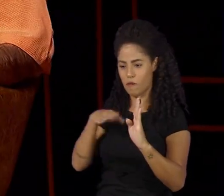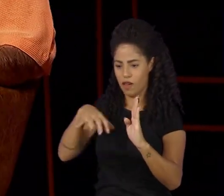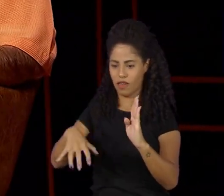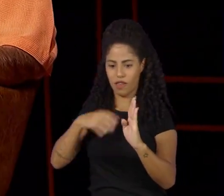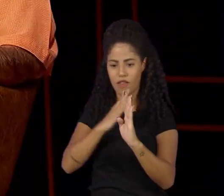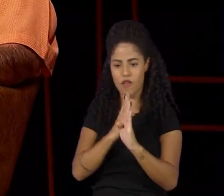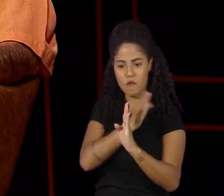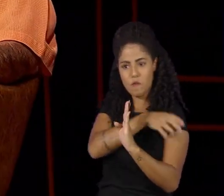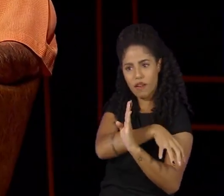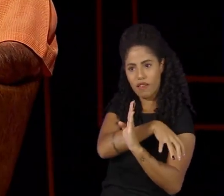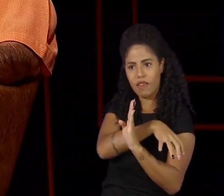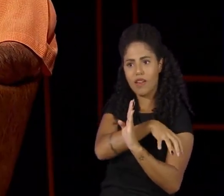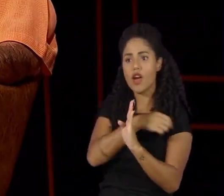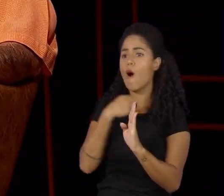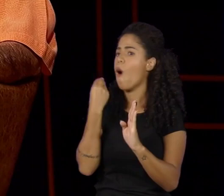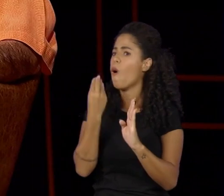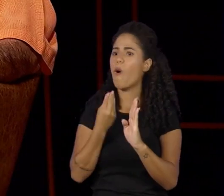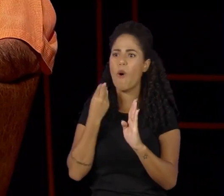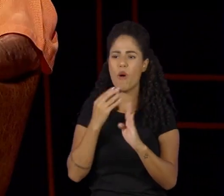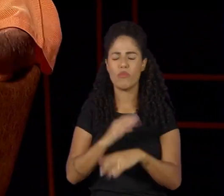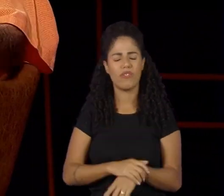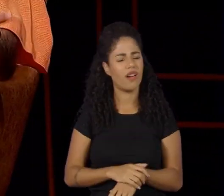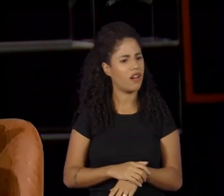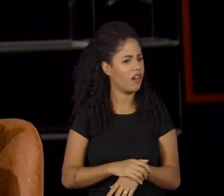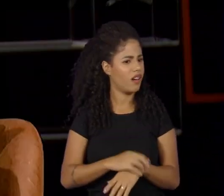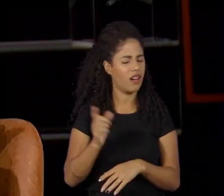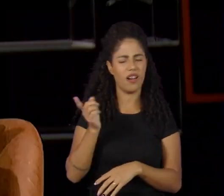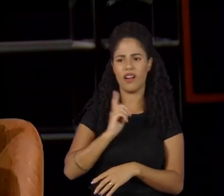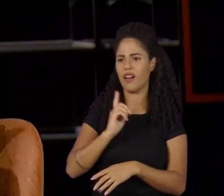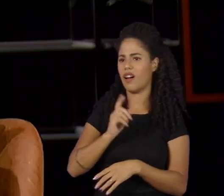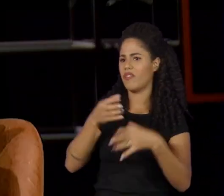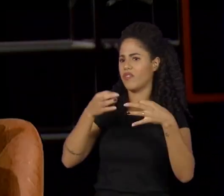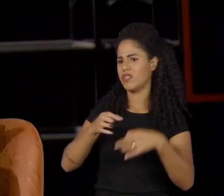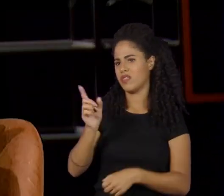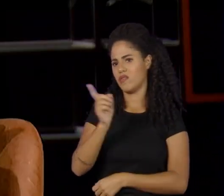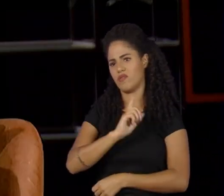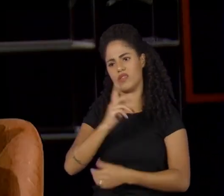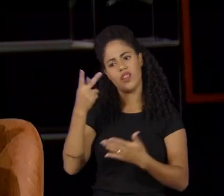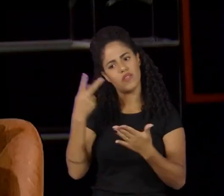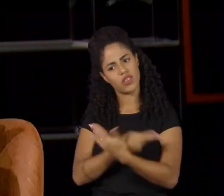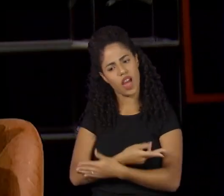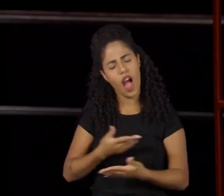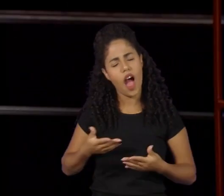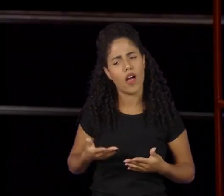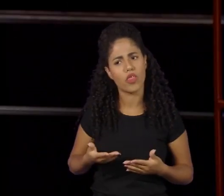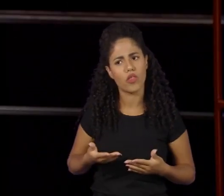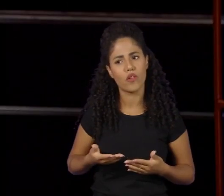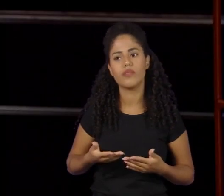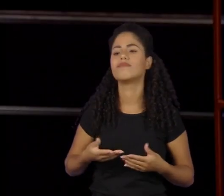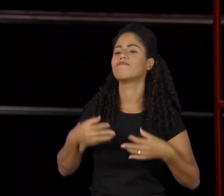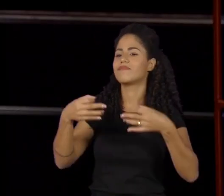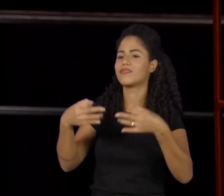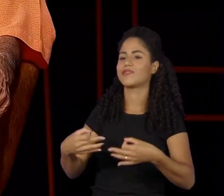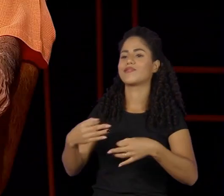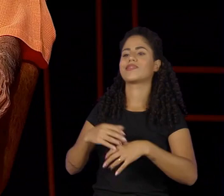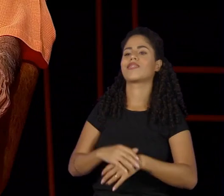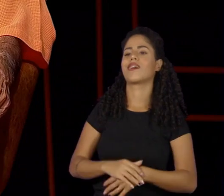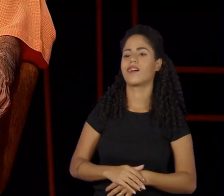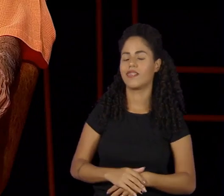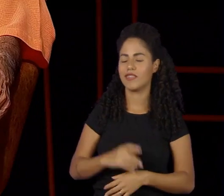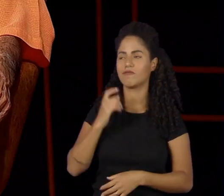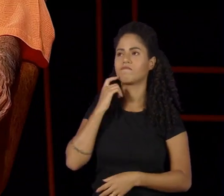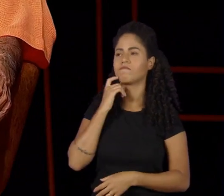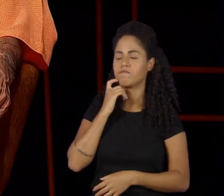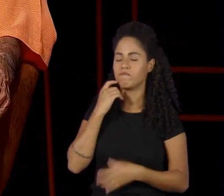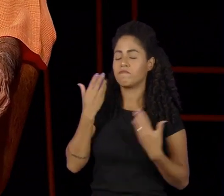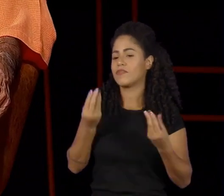o espetáculo. Eu ficava, meu Deus, não vai dar certo, não vai dar certo. Deu, foi um espetáculo lindíssimo, premiado agora, né? Porque